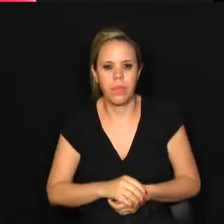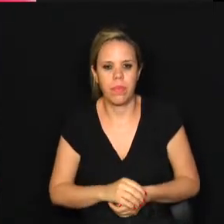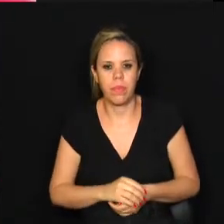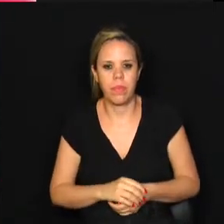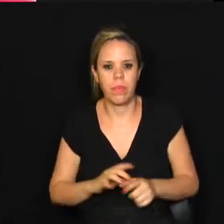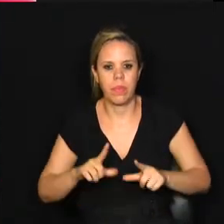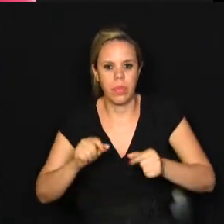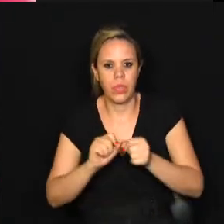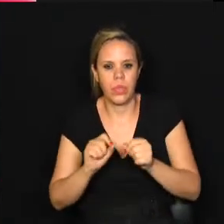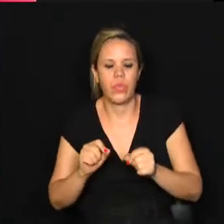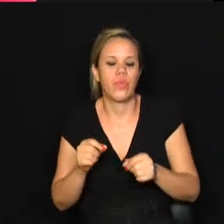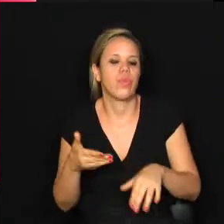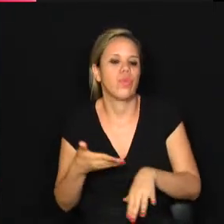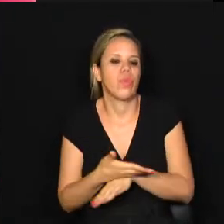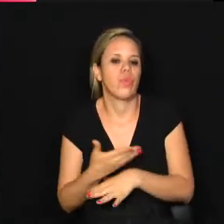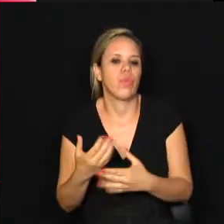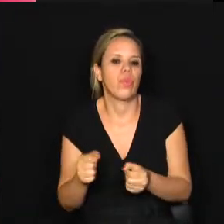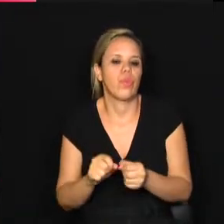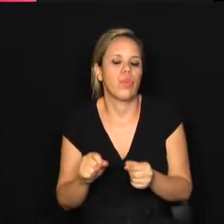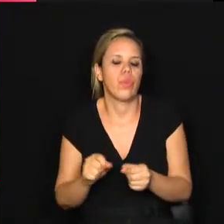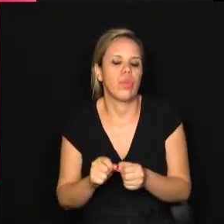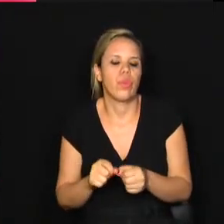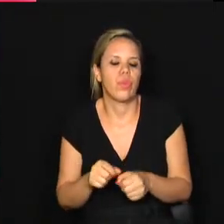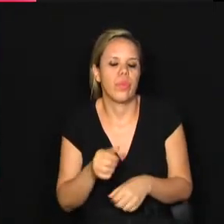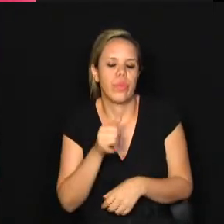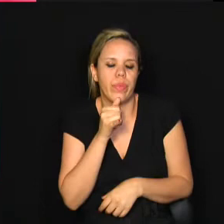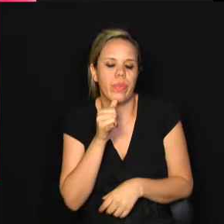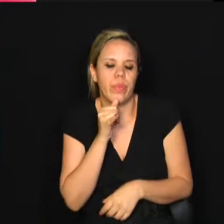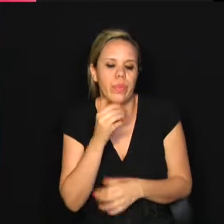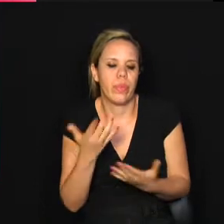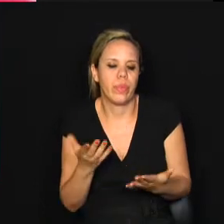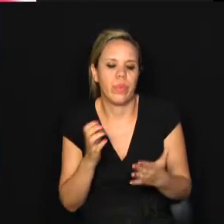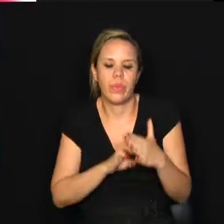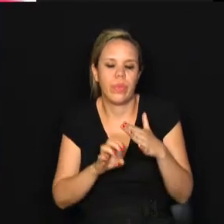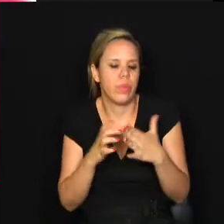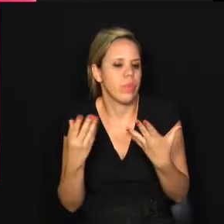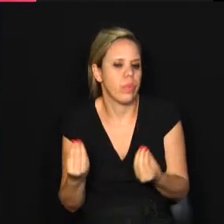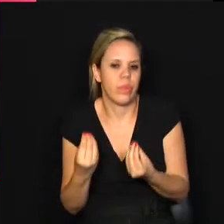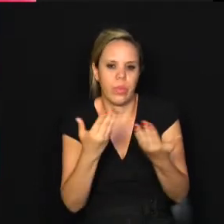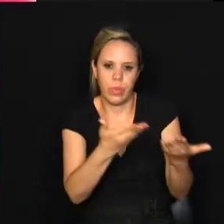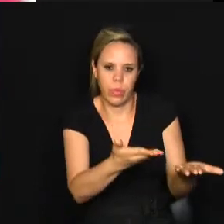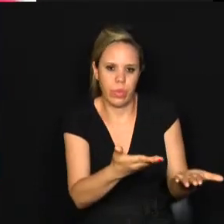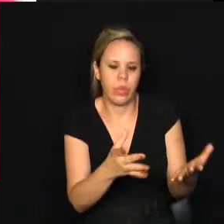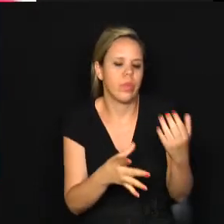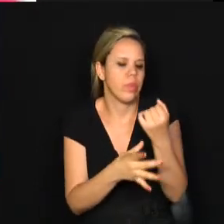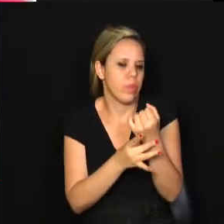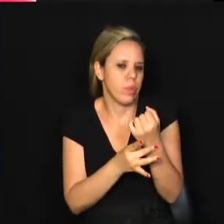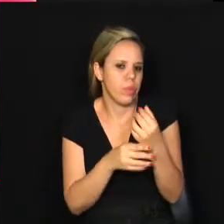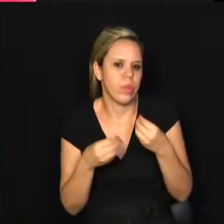foi deferida no seguinte sentido: enquanto a empresa não desse condições seguras para a